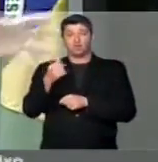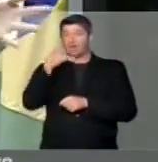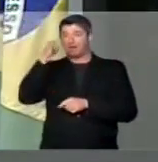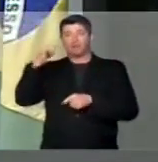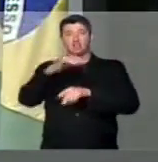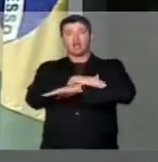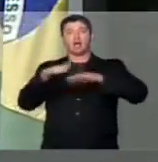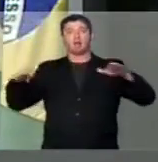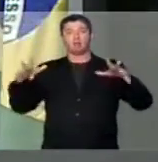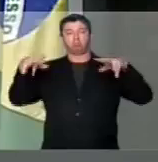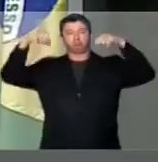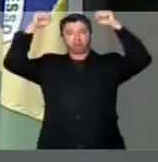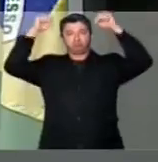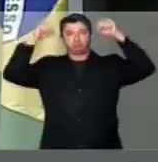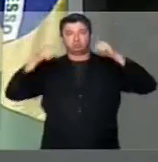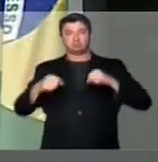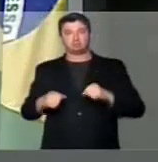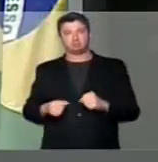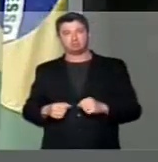energia num monte de lugar do Brasil.